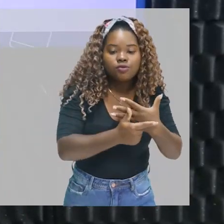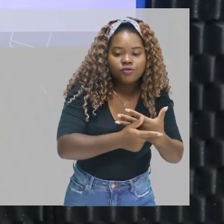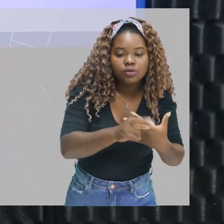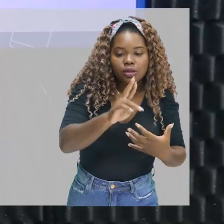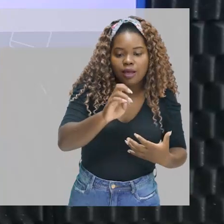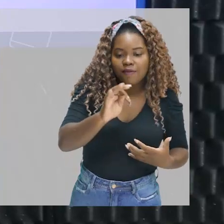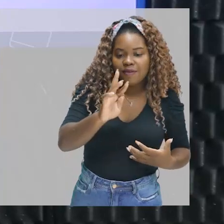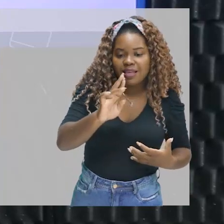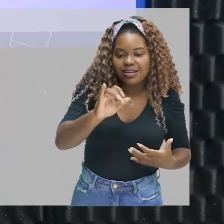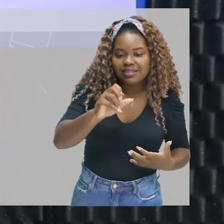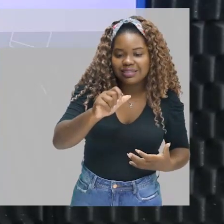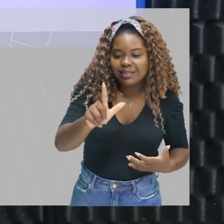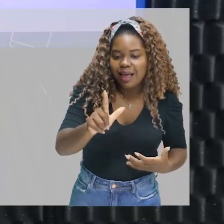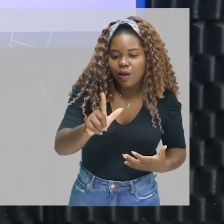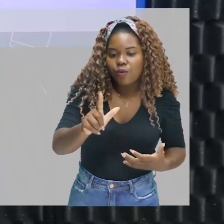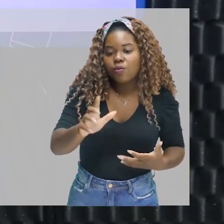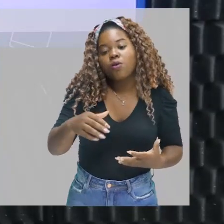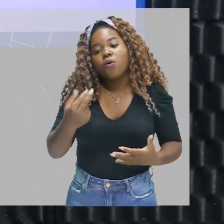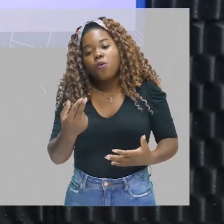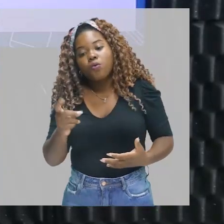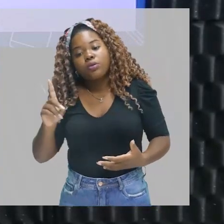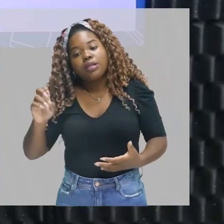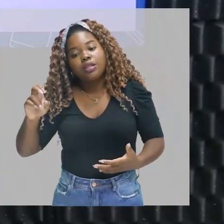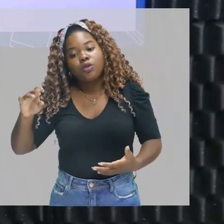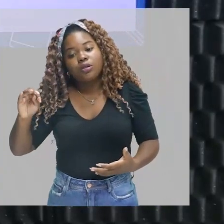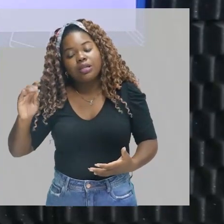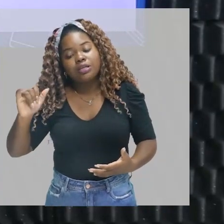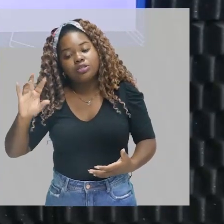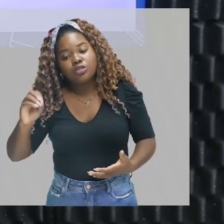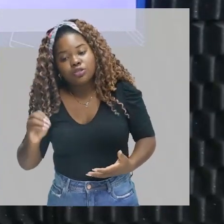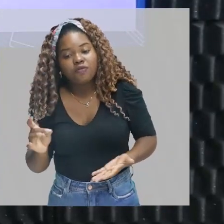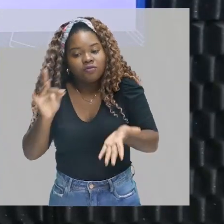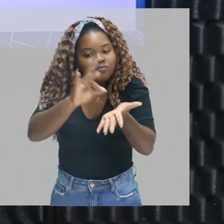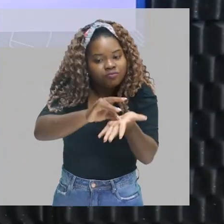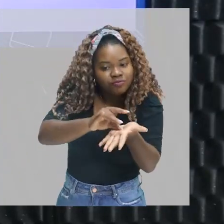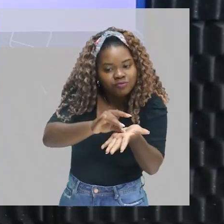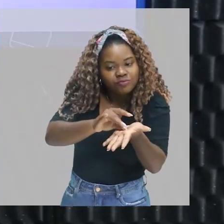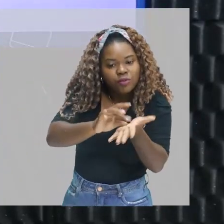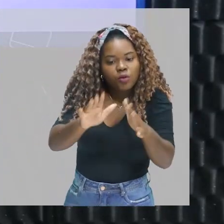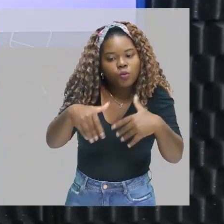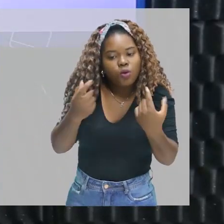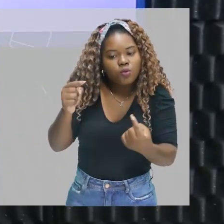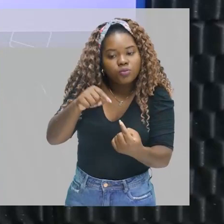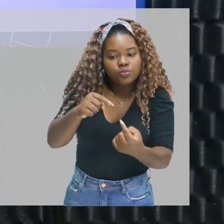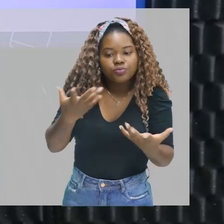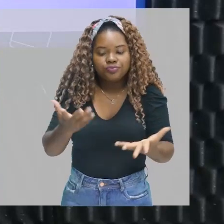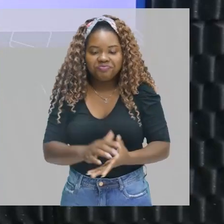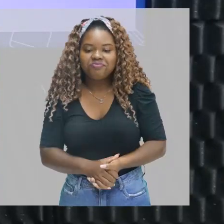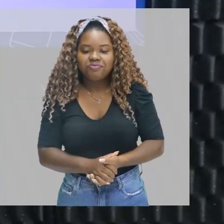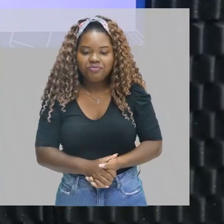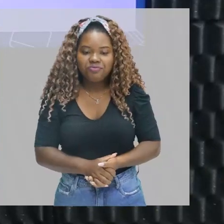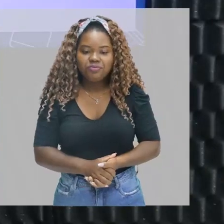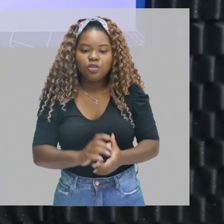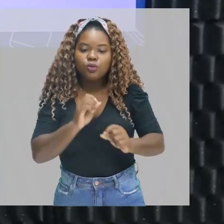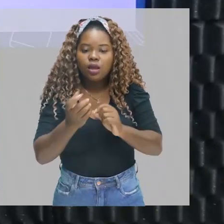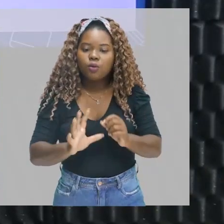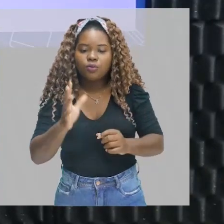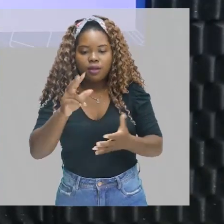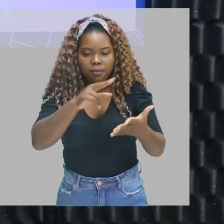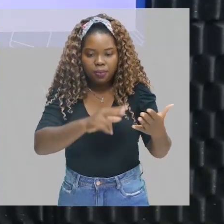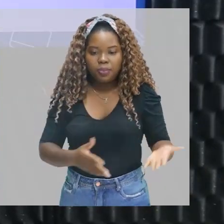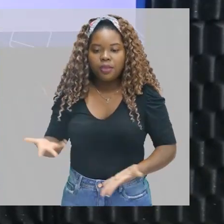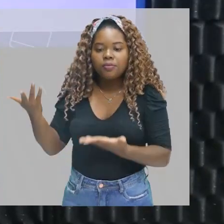objetivo principal? Vamos ver então? Também chamada de função informativa, a função referencial tem